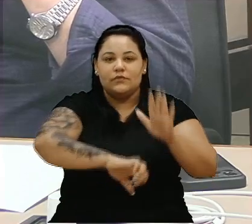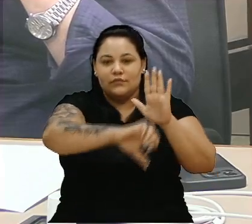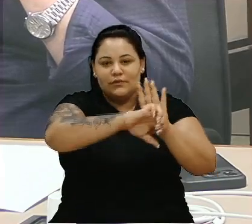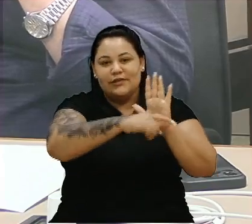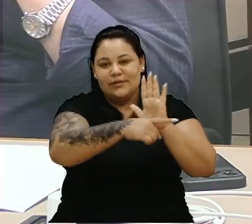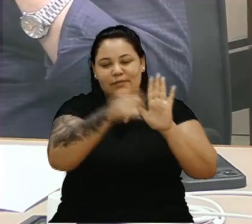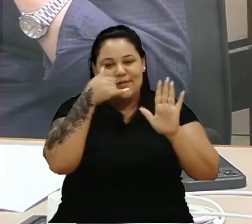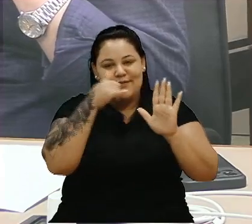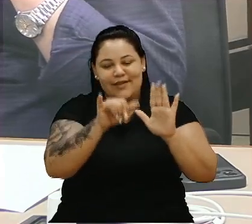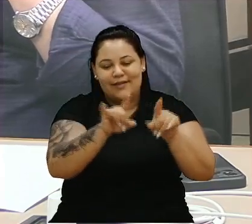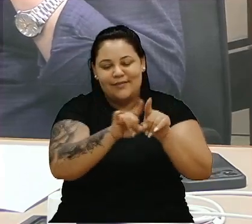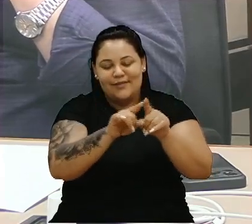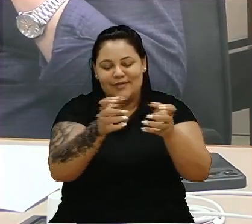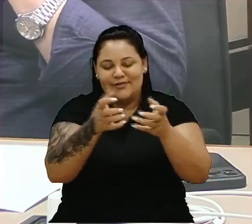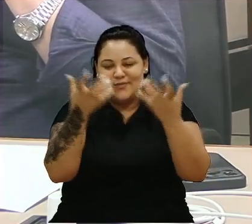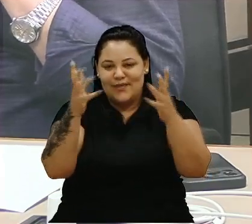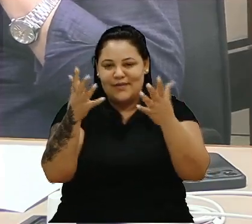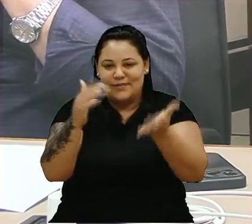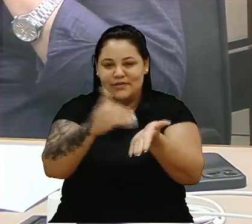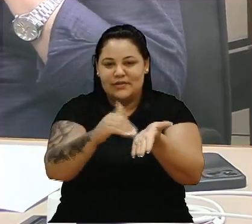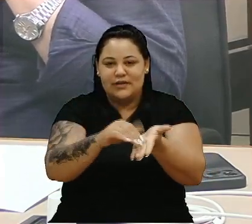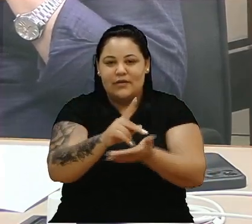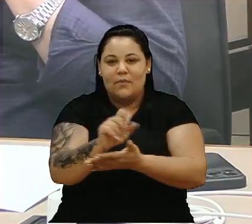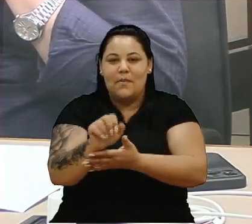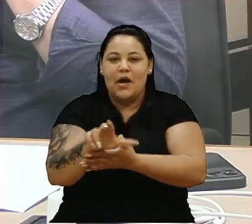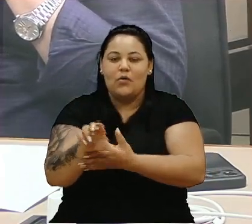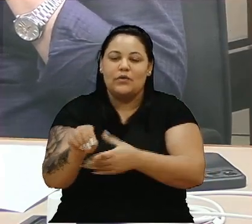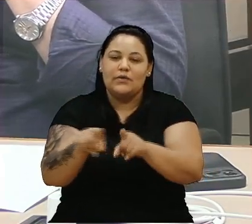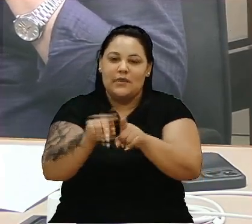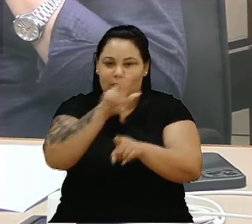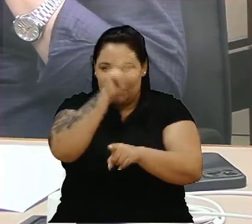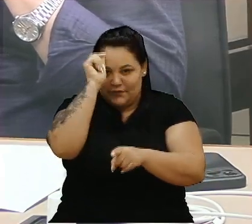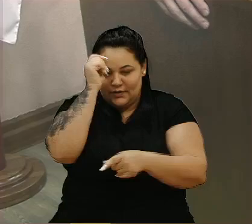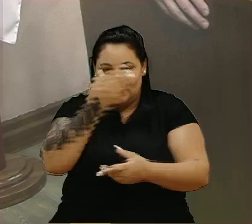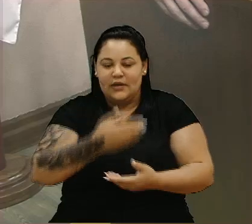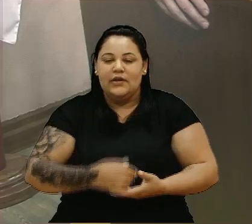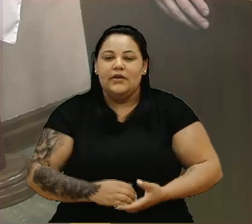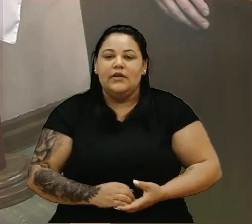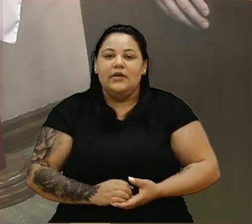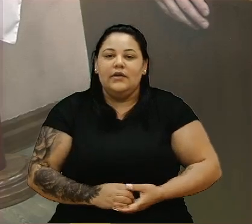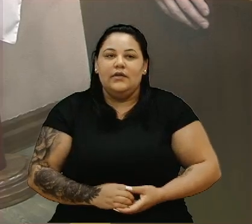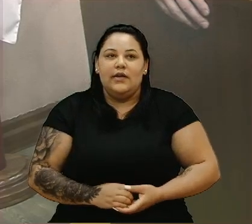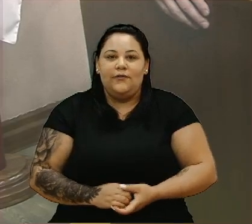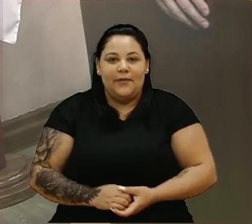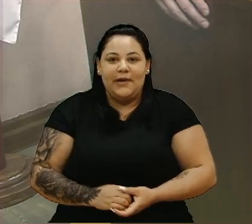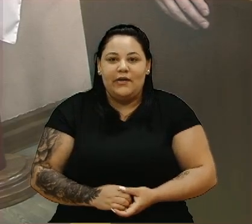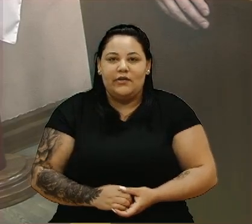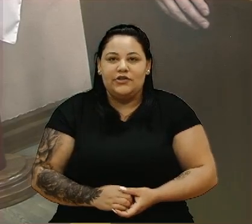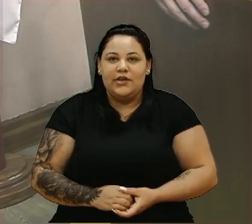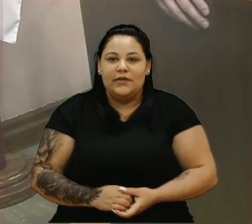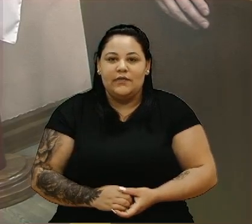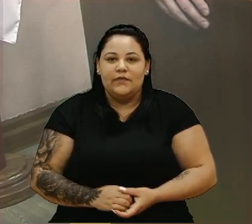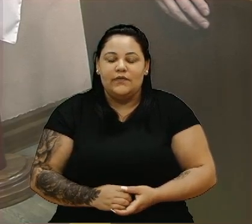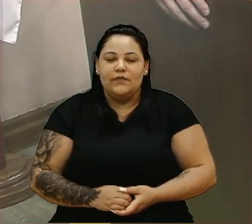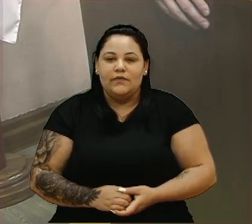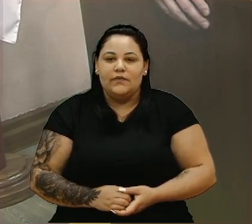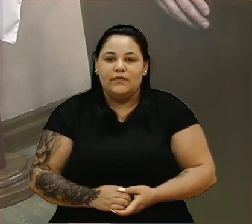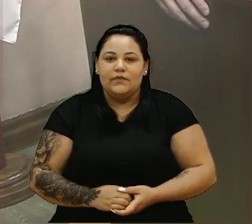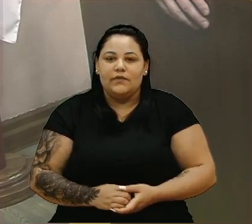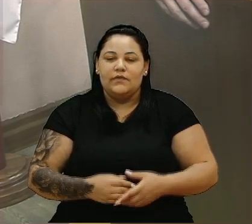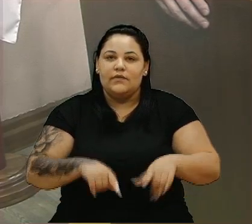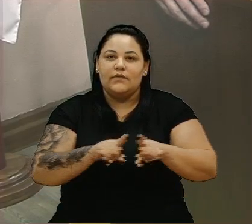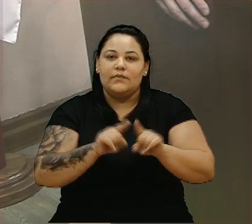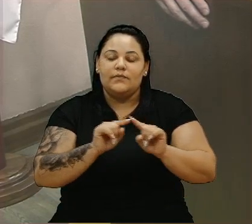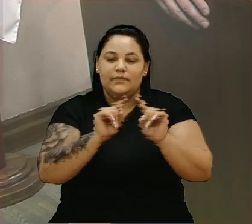que fica meu elogio ao secretário Paulo e ao prefeito. Obrigado, vereador Iago. Mas o